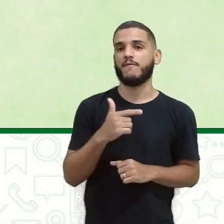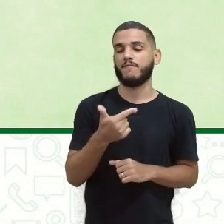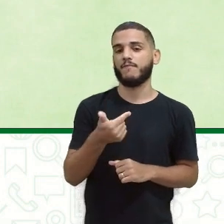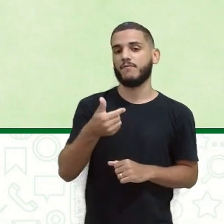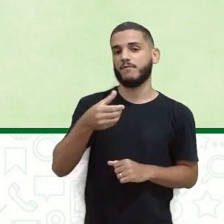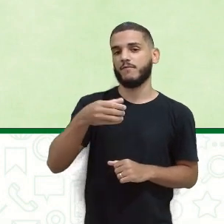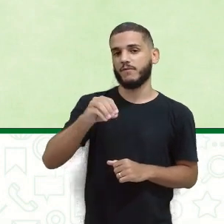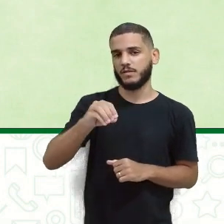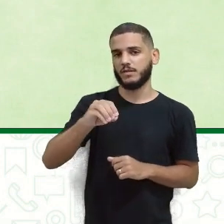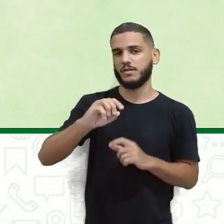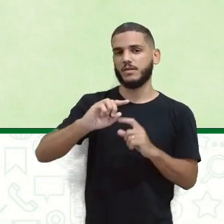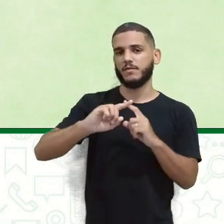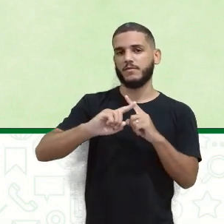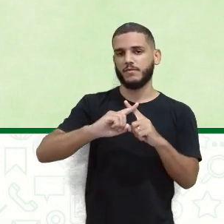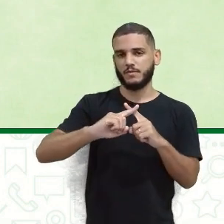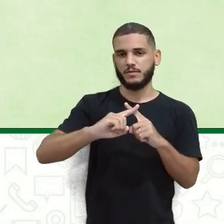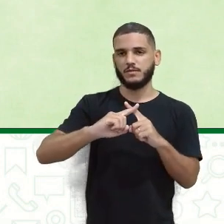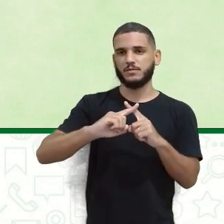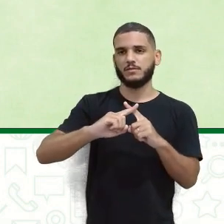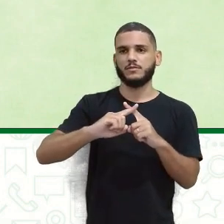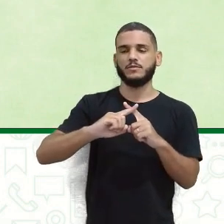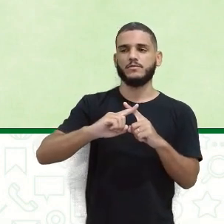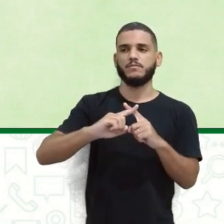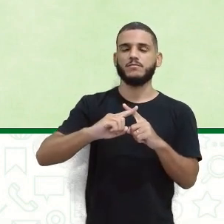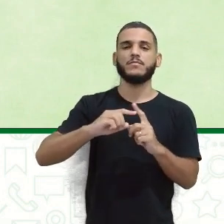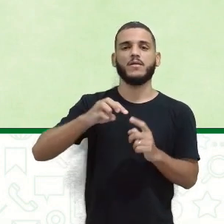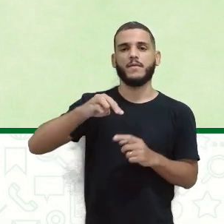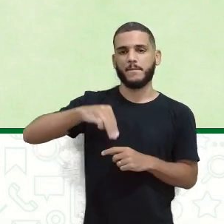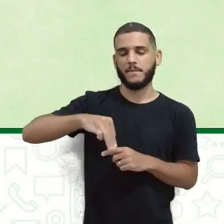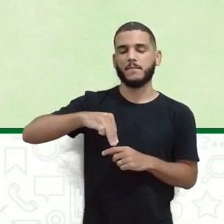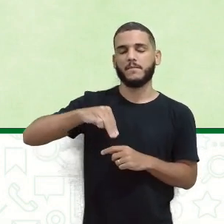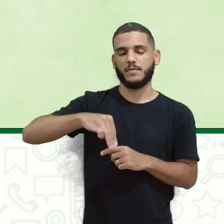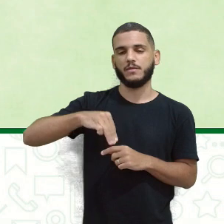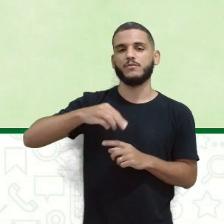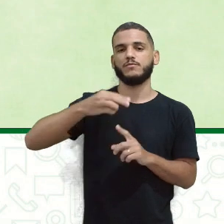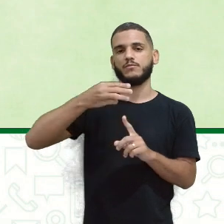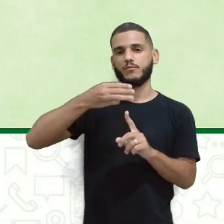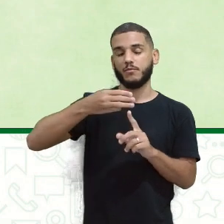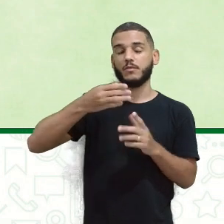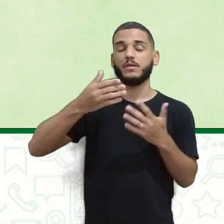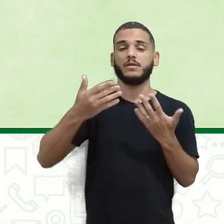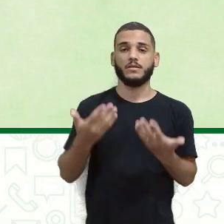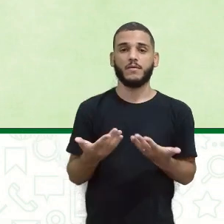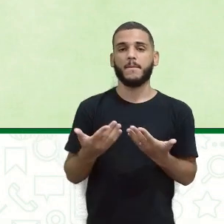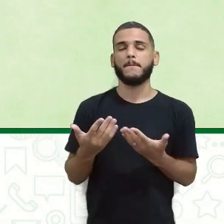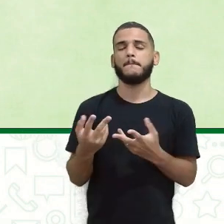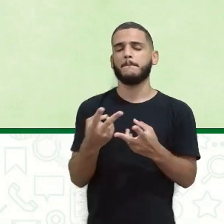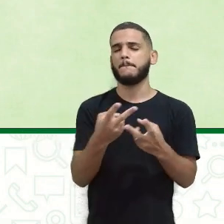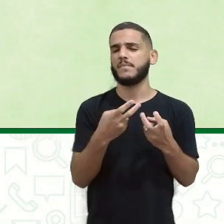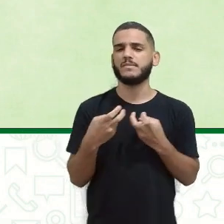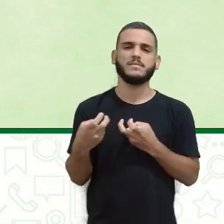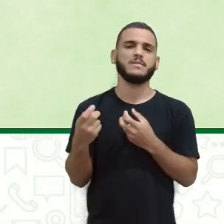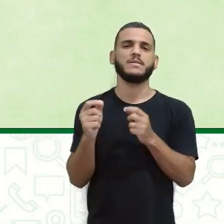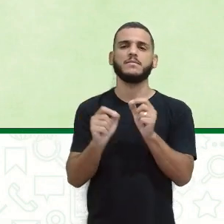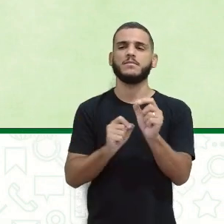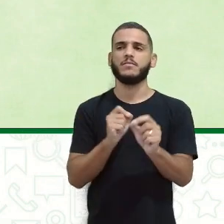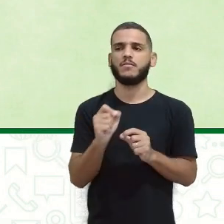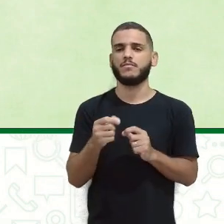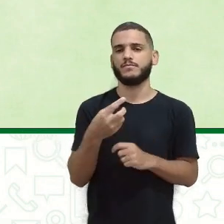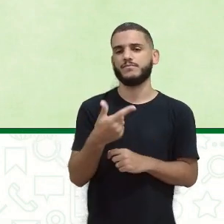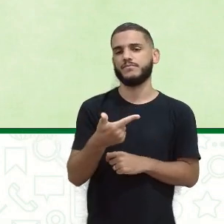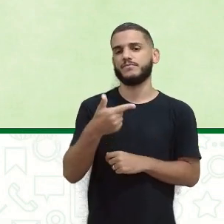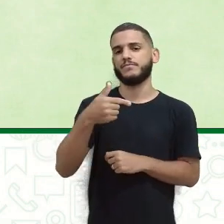20 vezes esse metro cúbico. E aí você vai perceber que